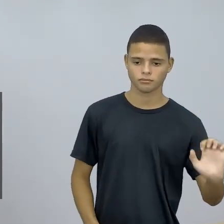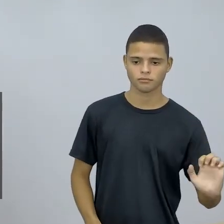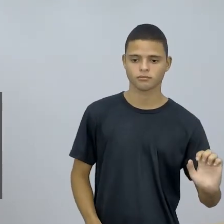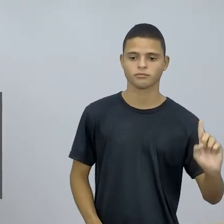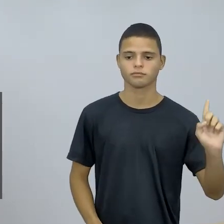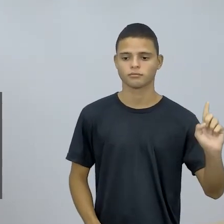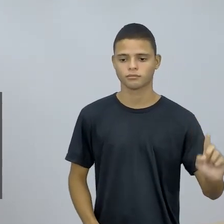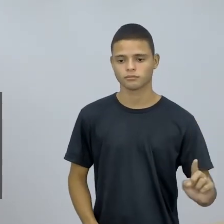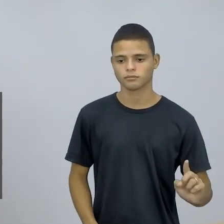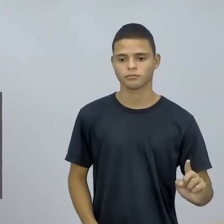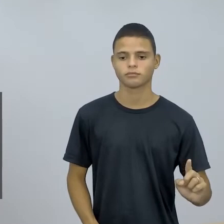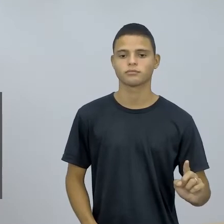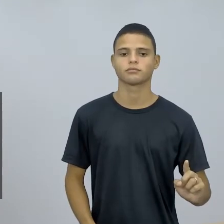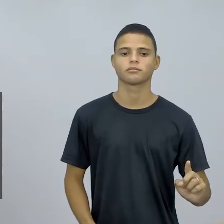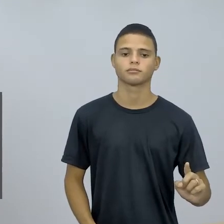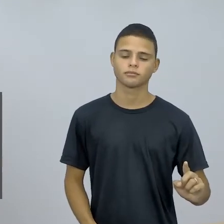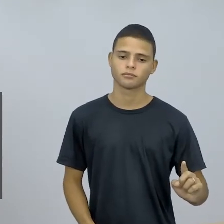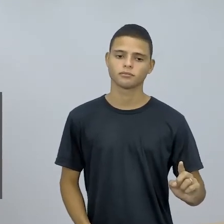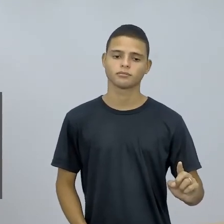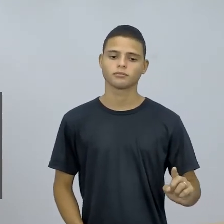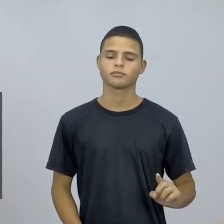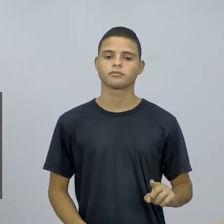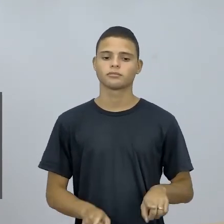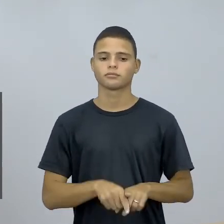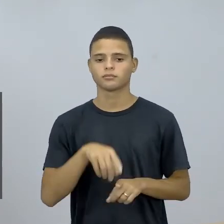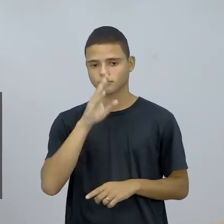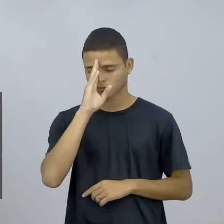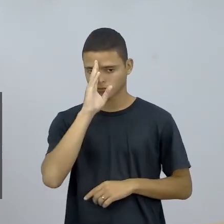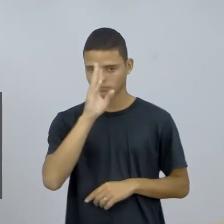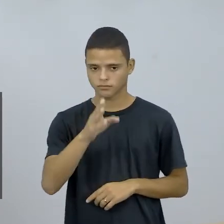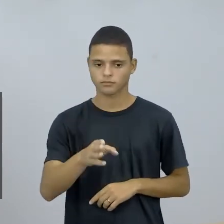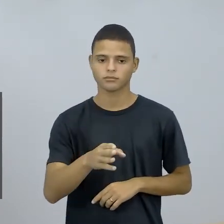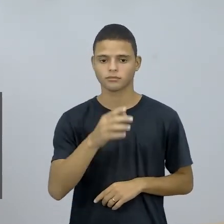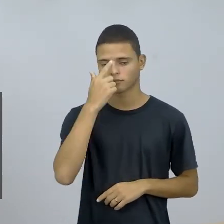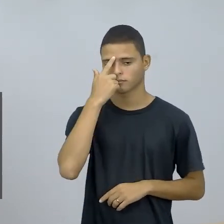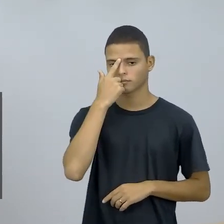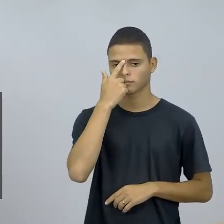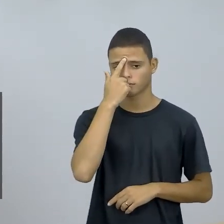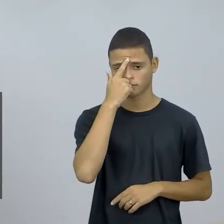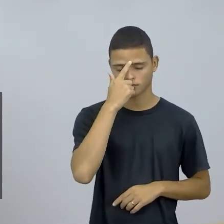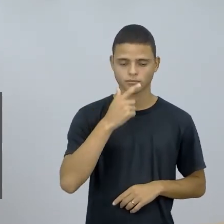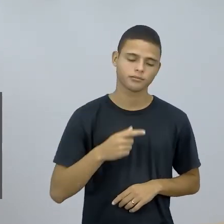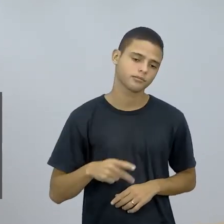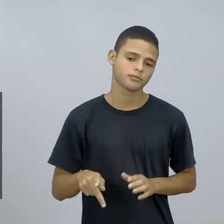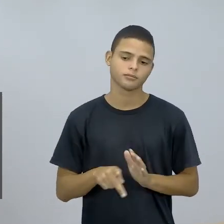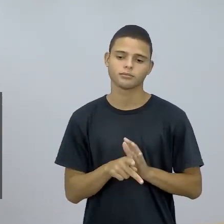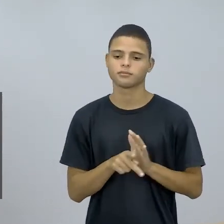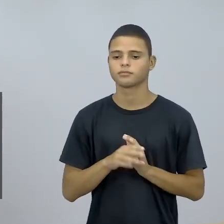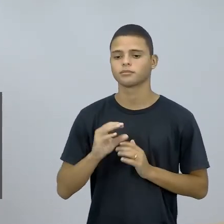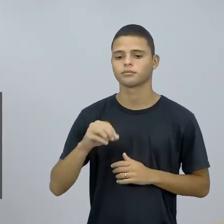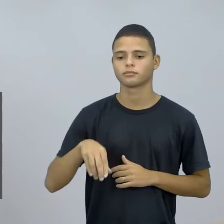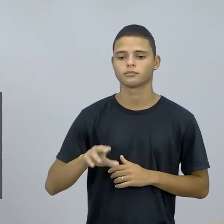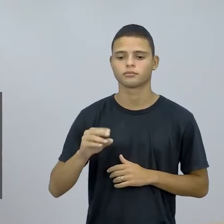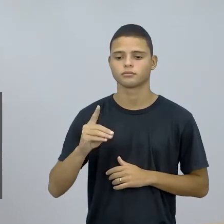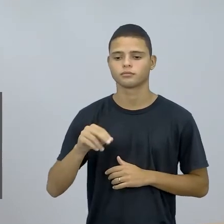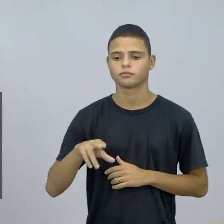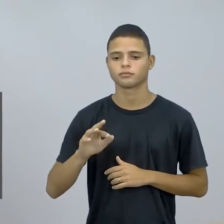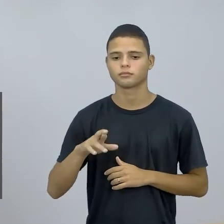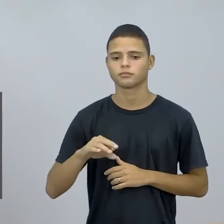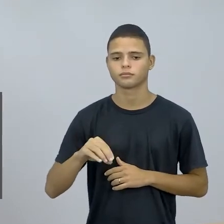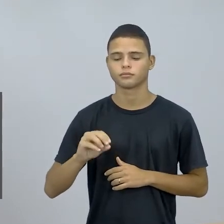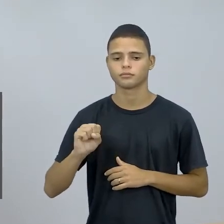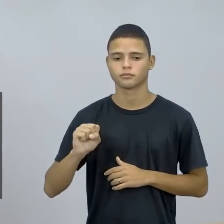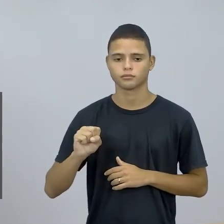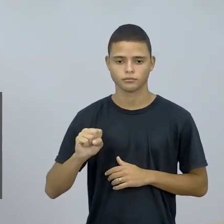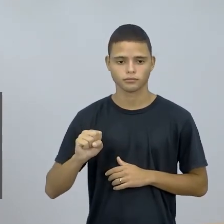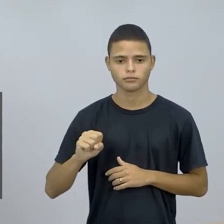estava programado, que eu era para pegar direto, então eu fui de um monomotor. Eu sabia, eu liguei